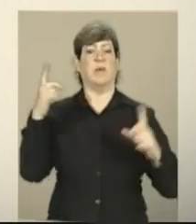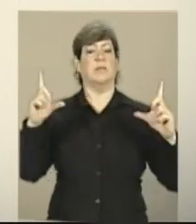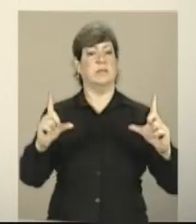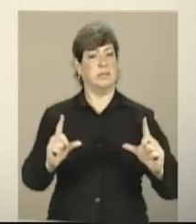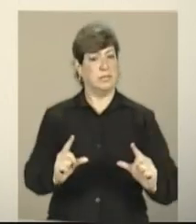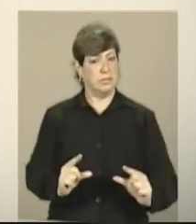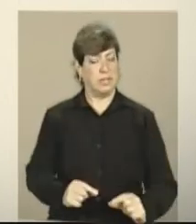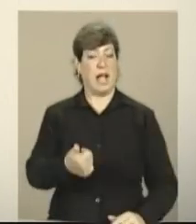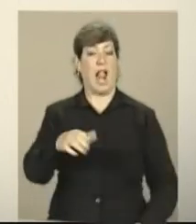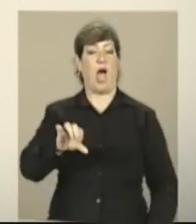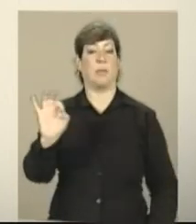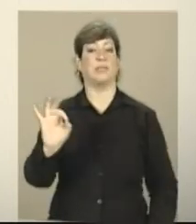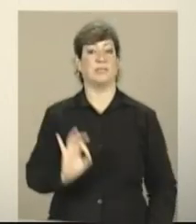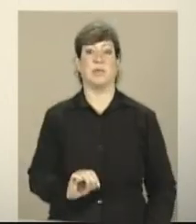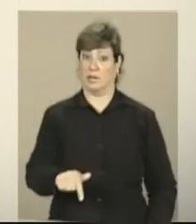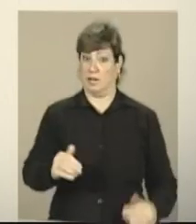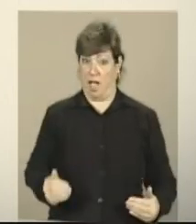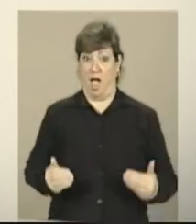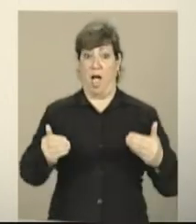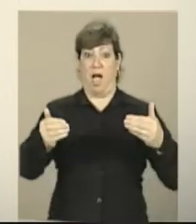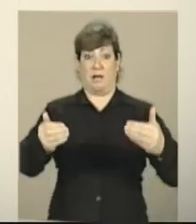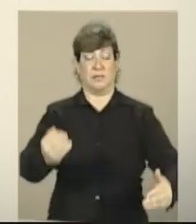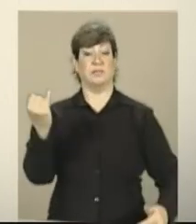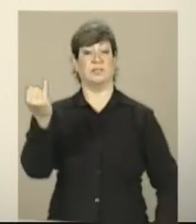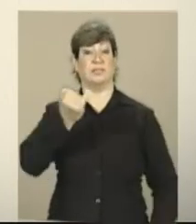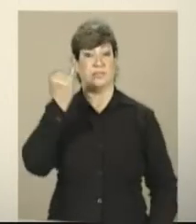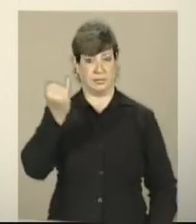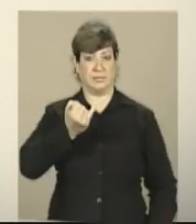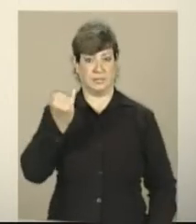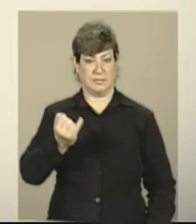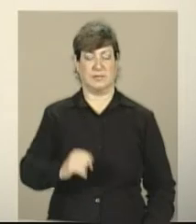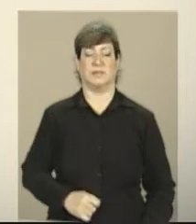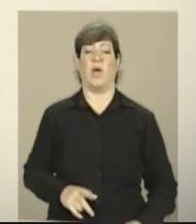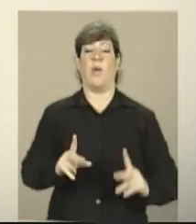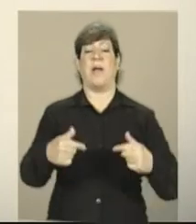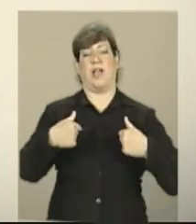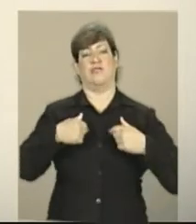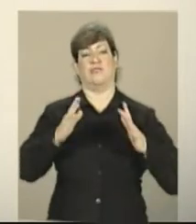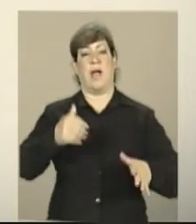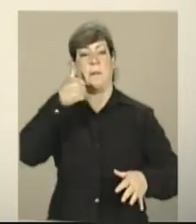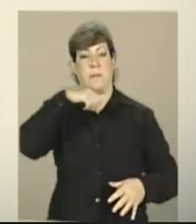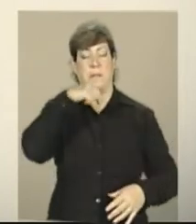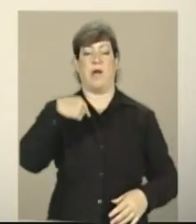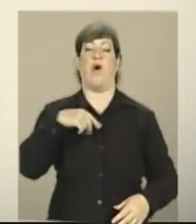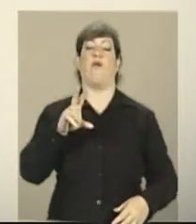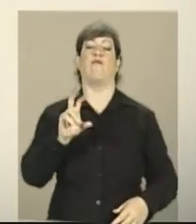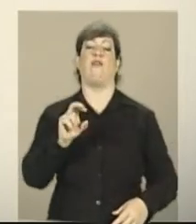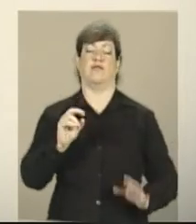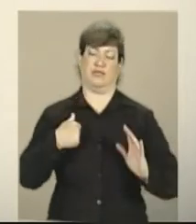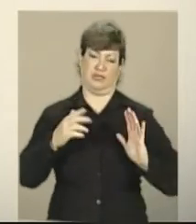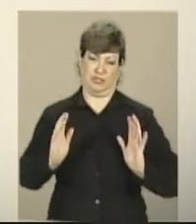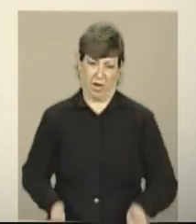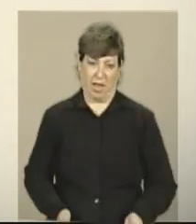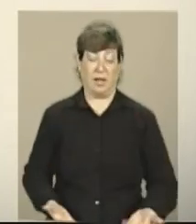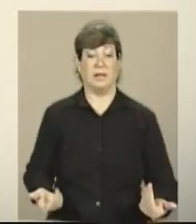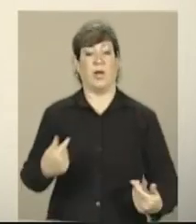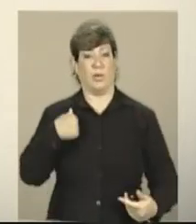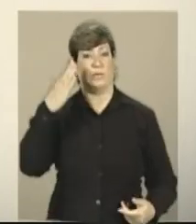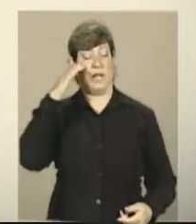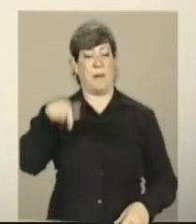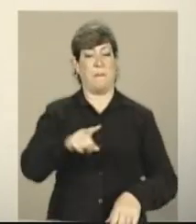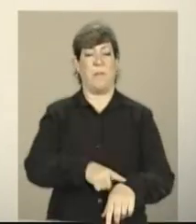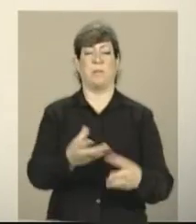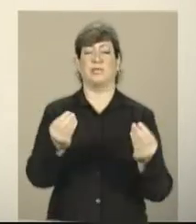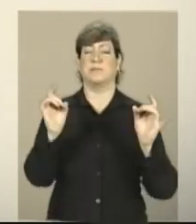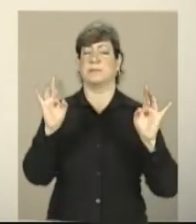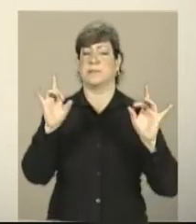19 por cima é um avanço importante como mãe e avó eu sei o quanto a maternidade é um